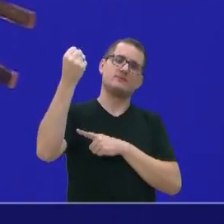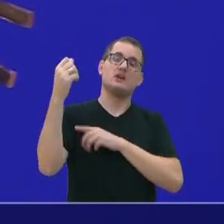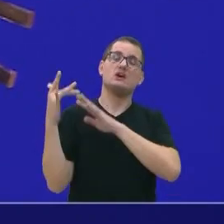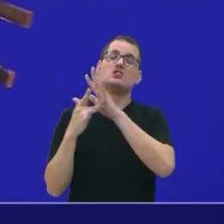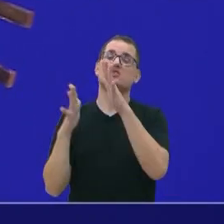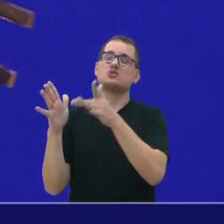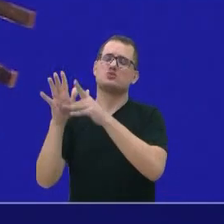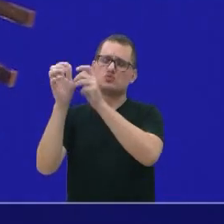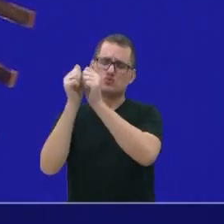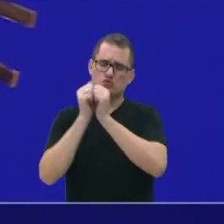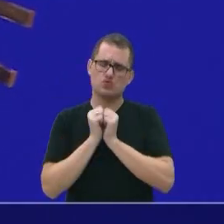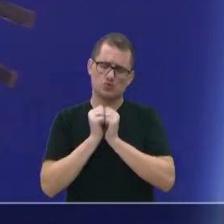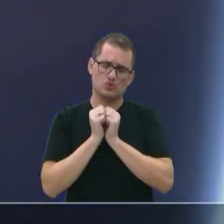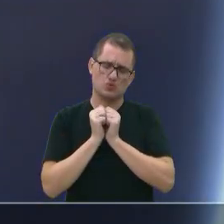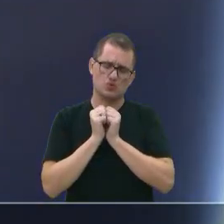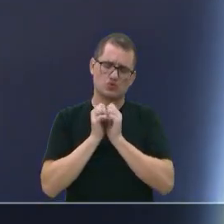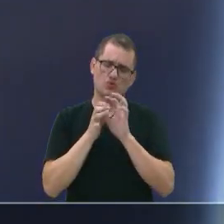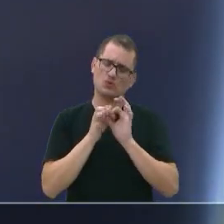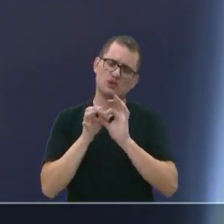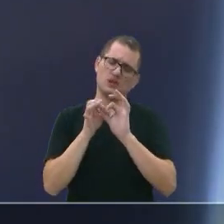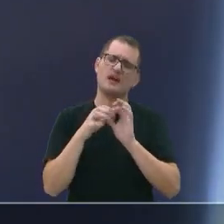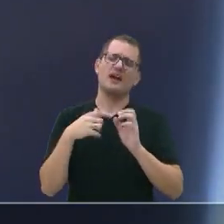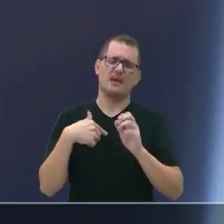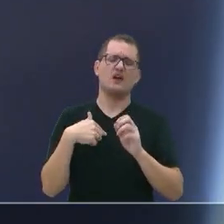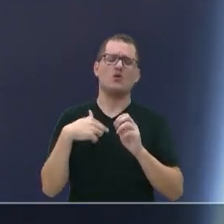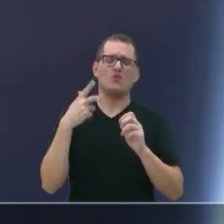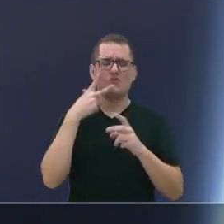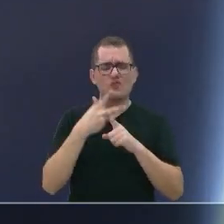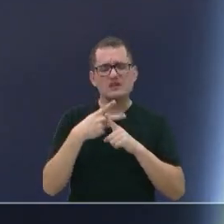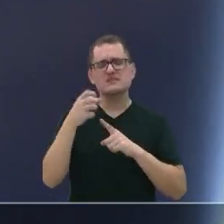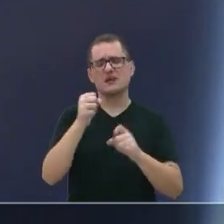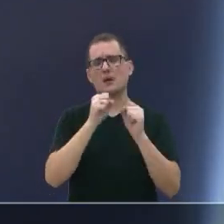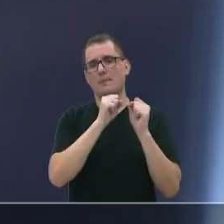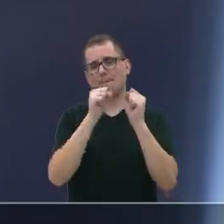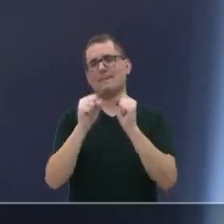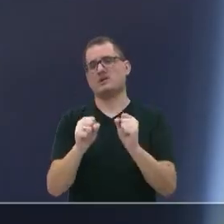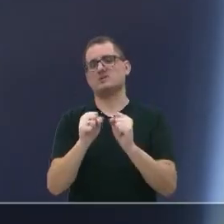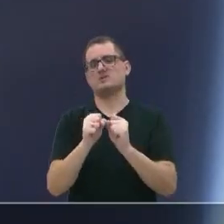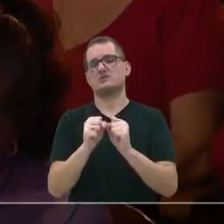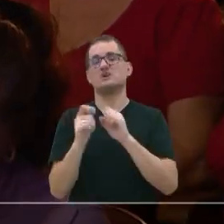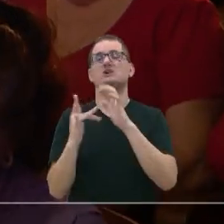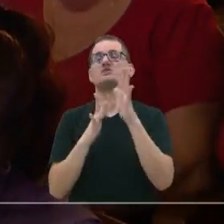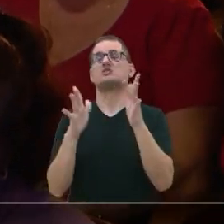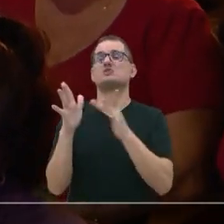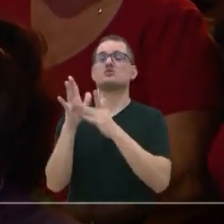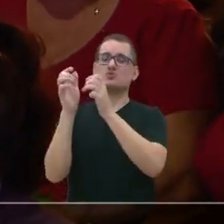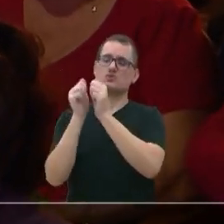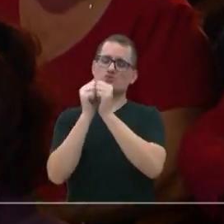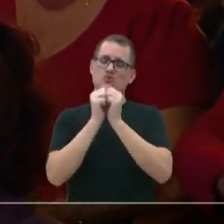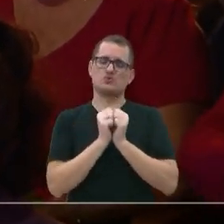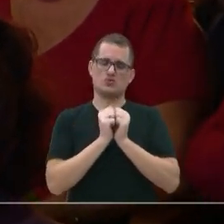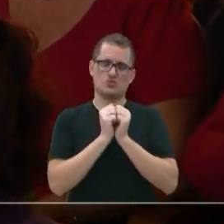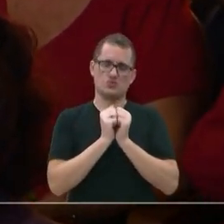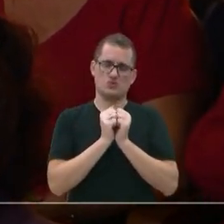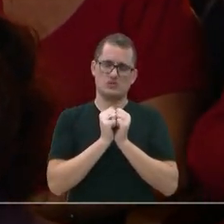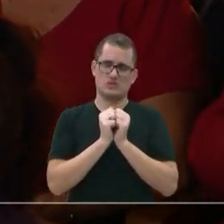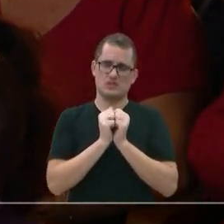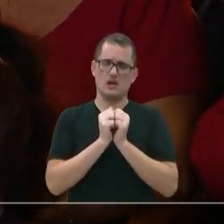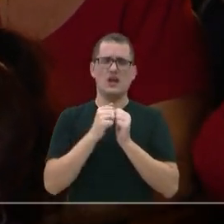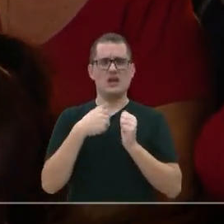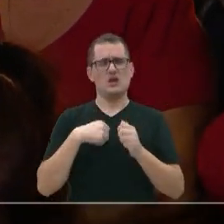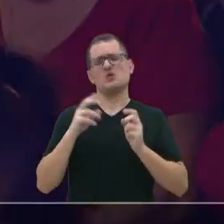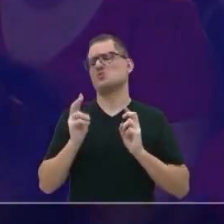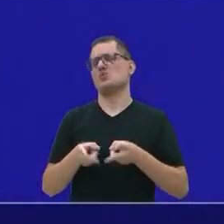Jesus. Com Jesus. Posso vencer. Posso vencer. Com Jesus. Com Jesus. Vou seguir em